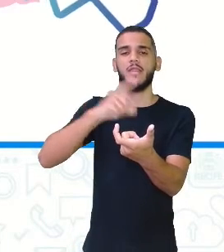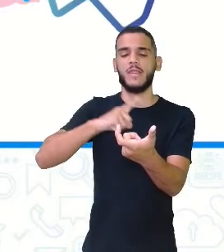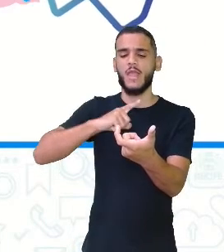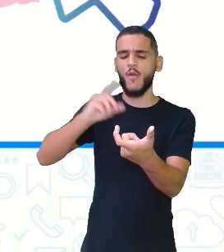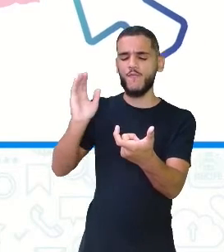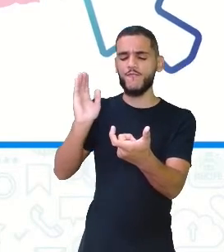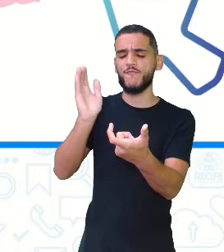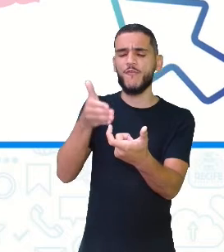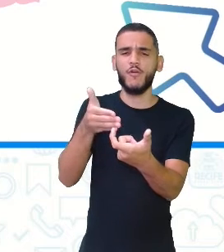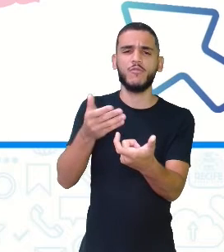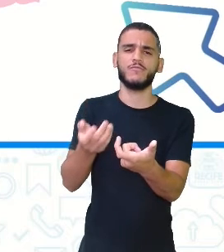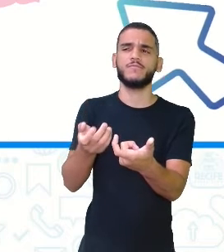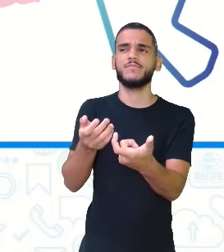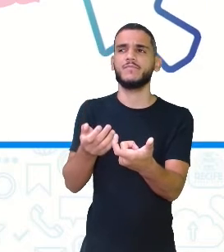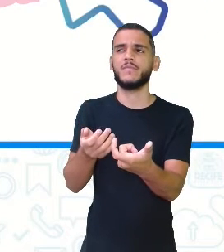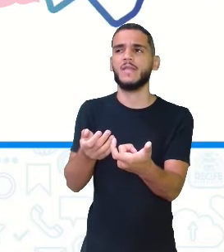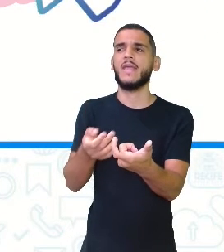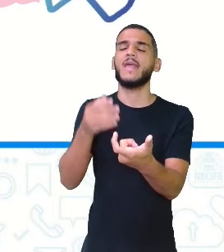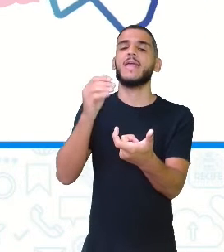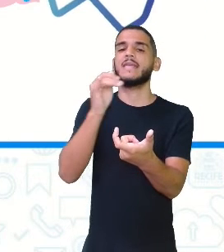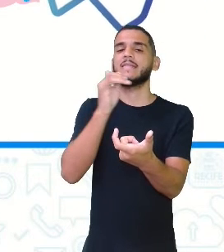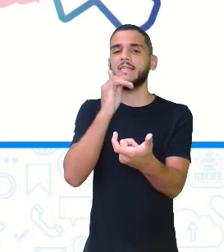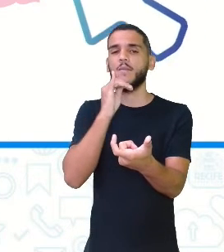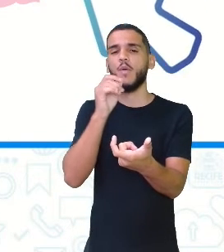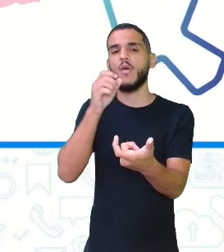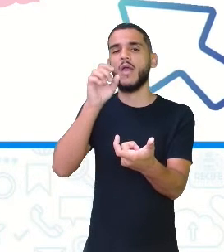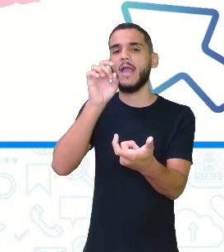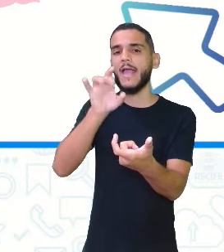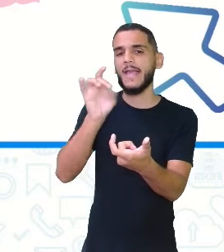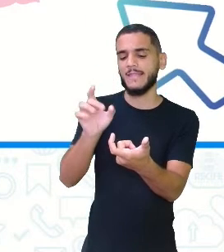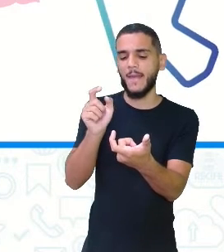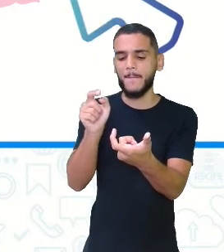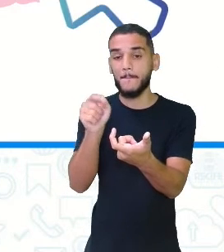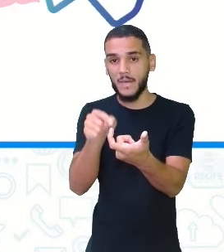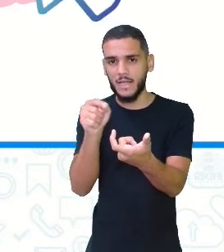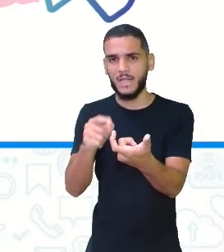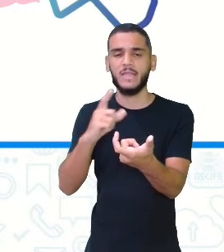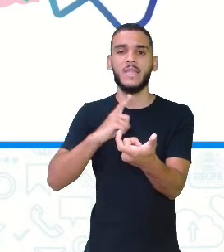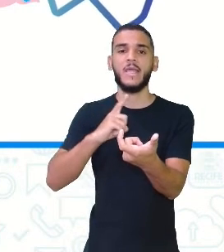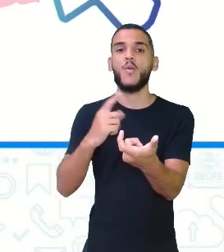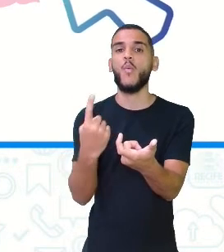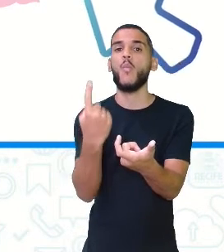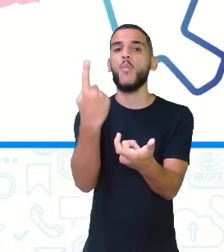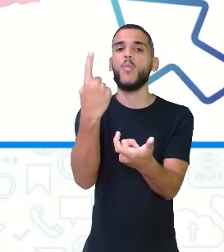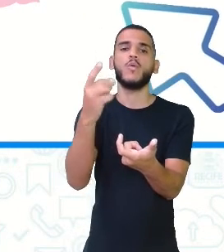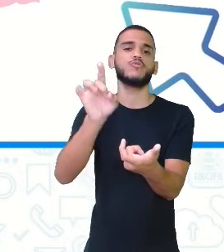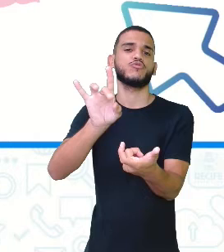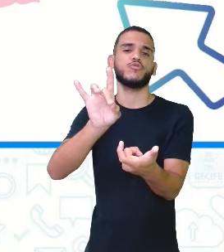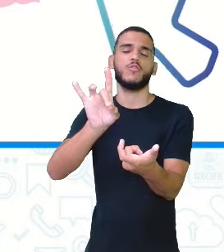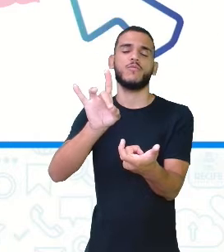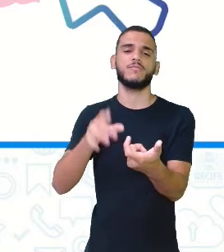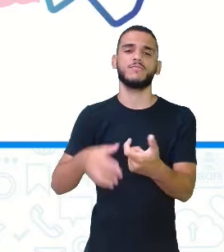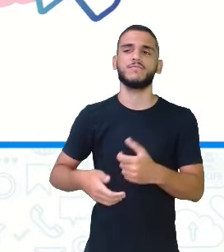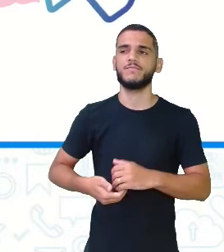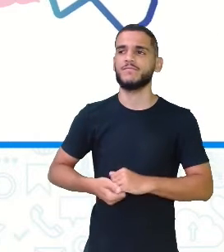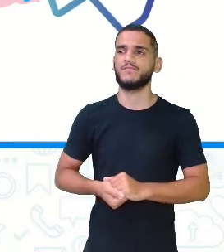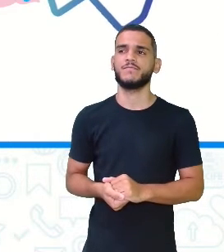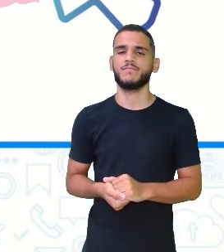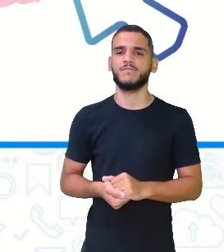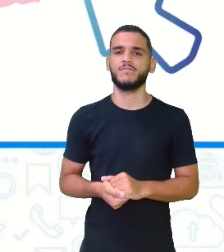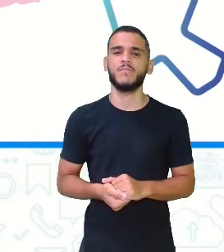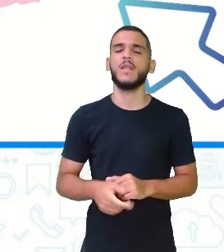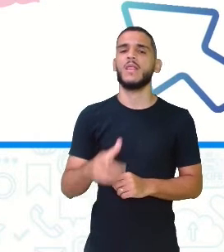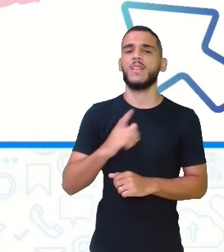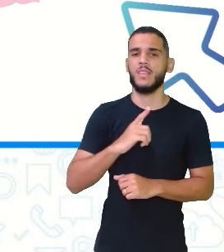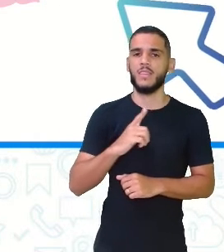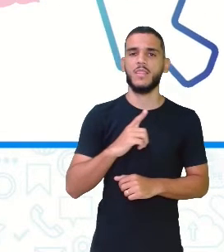ênfase, sendo que em cada palavra há apenas uma sílaba tônica. E eu tenho